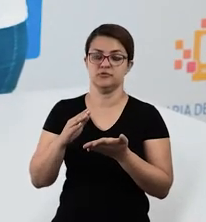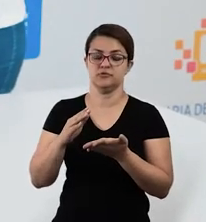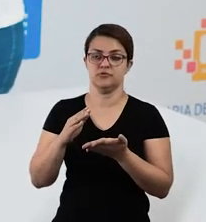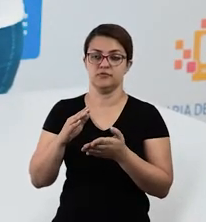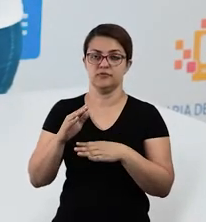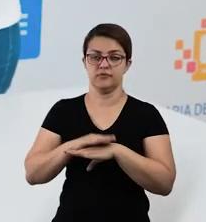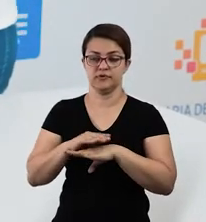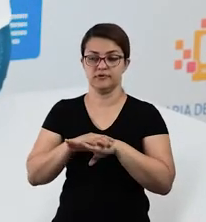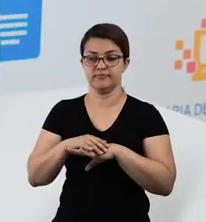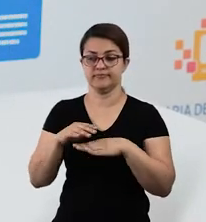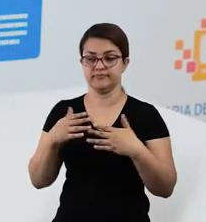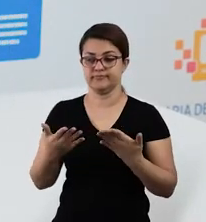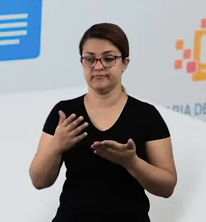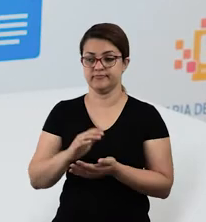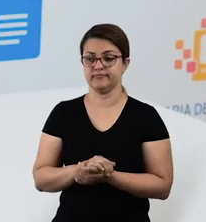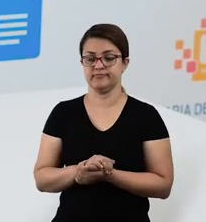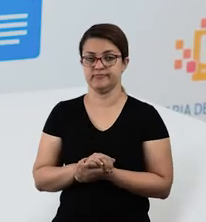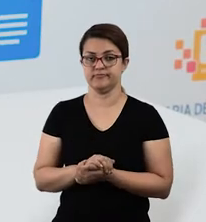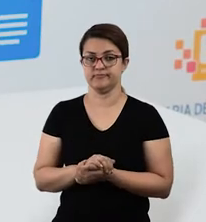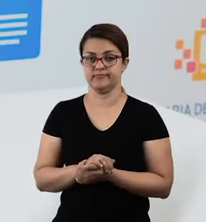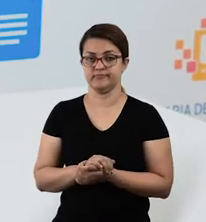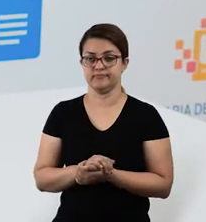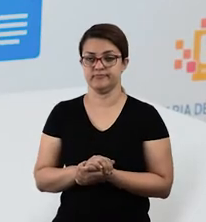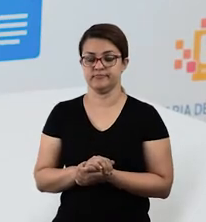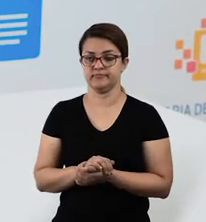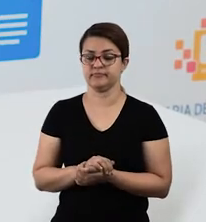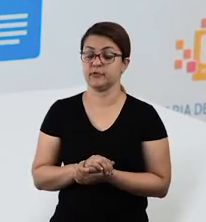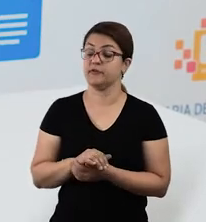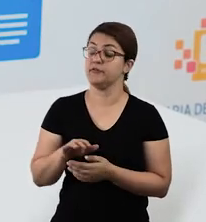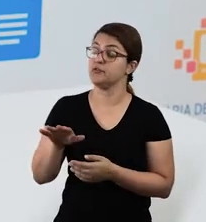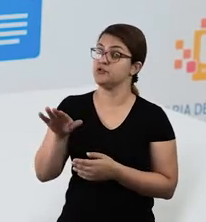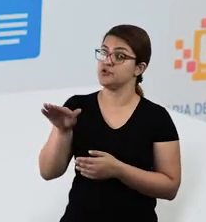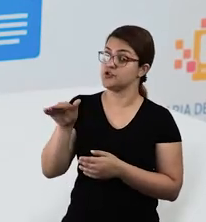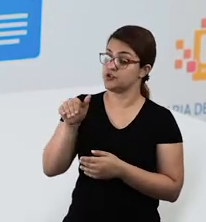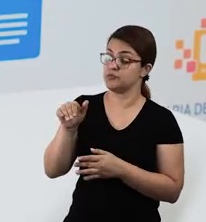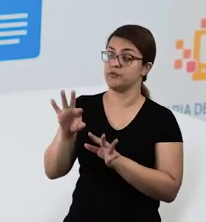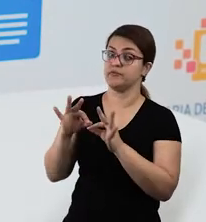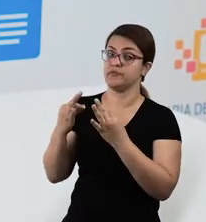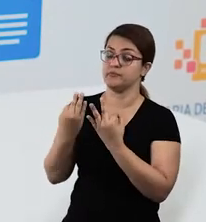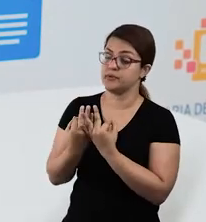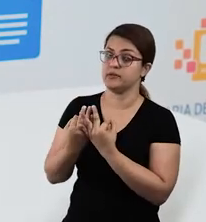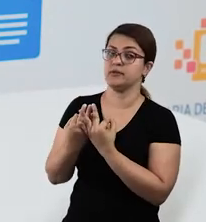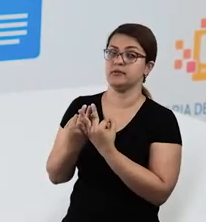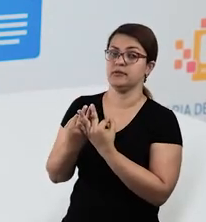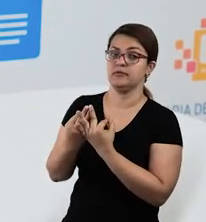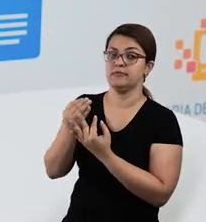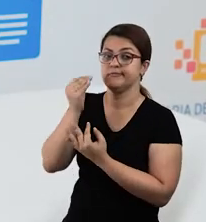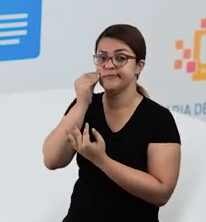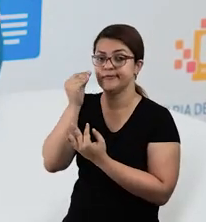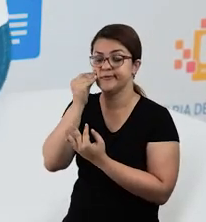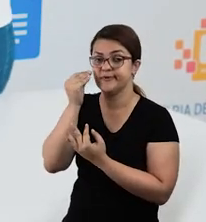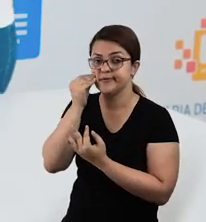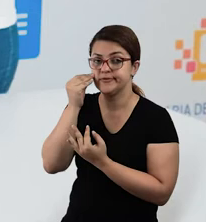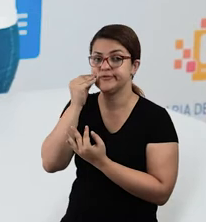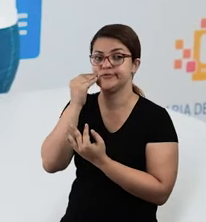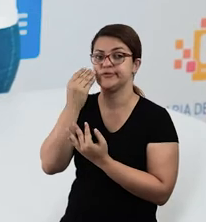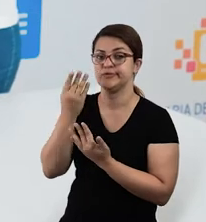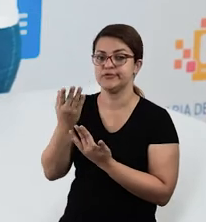sequência. Tá bom? Então, procure aí, né? Fala com sua família, com algum adulto e tente,